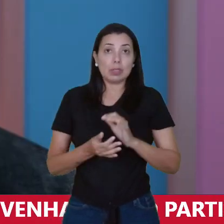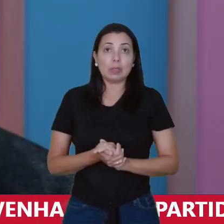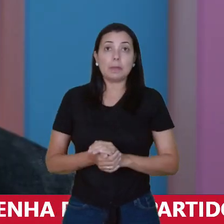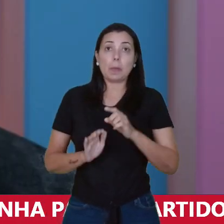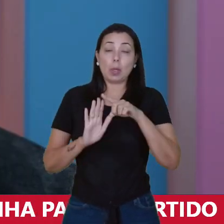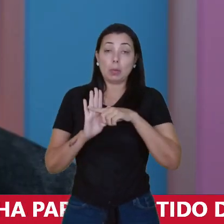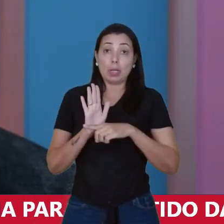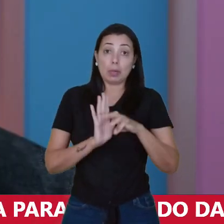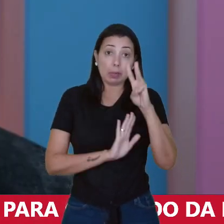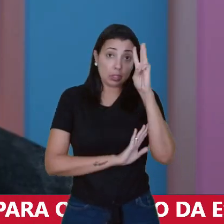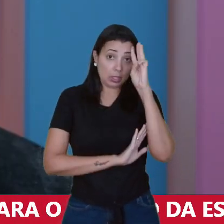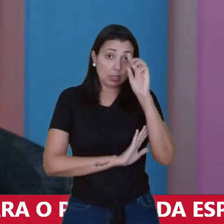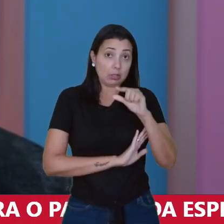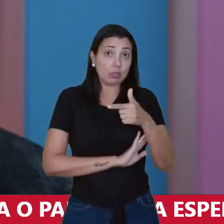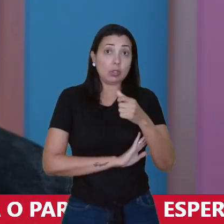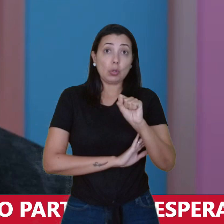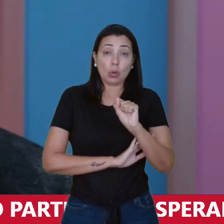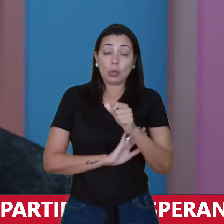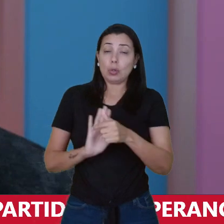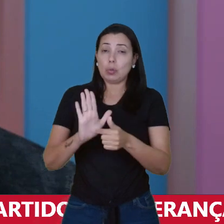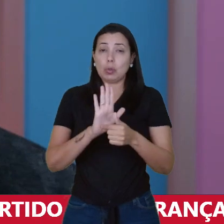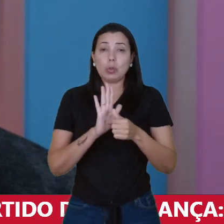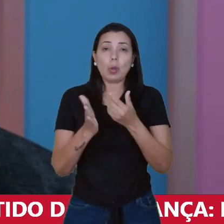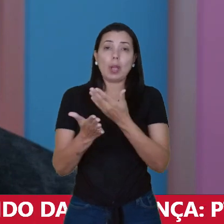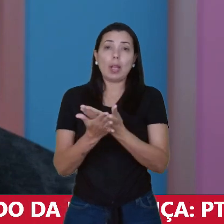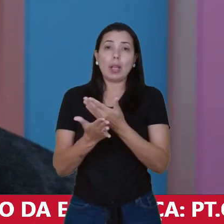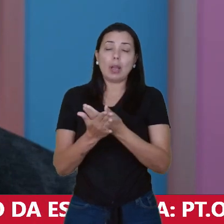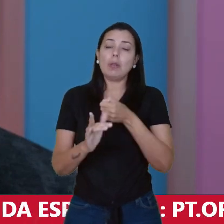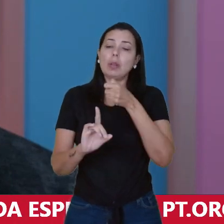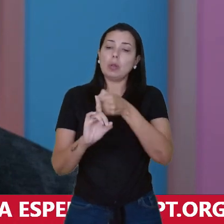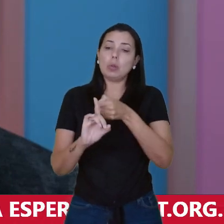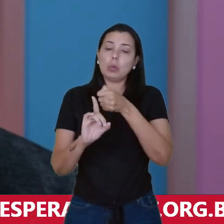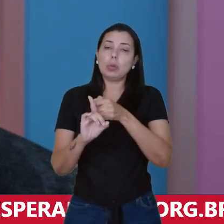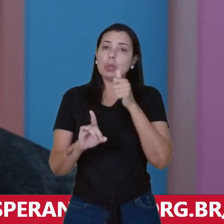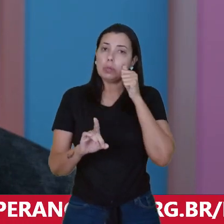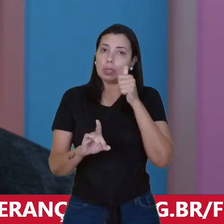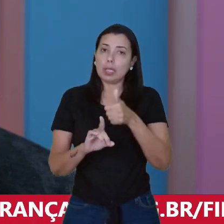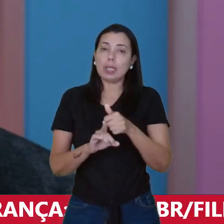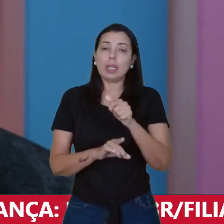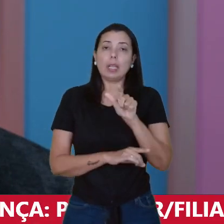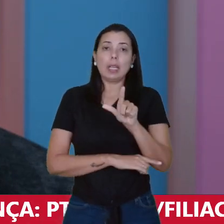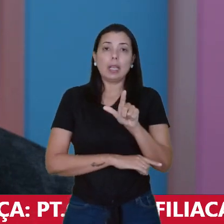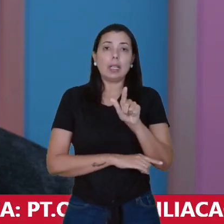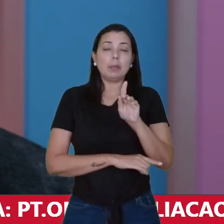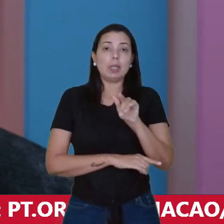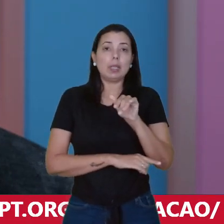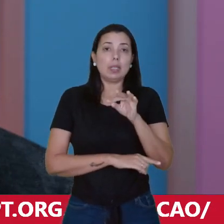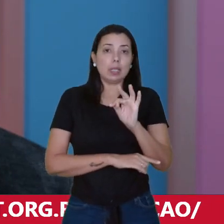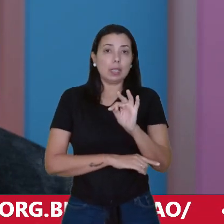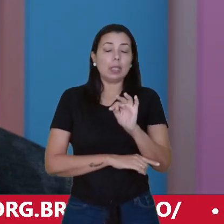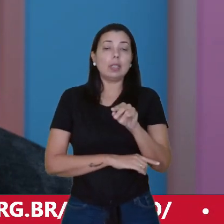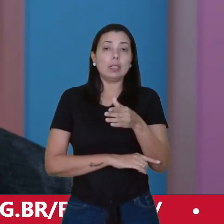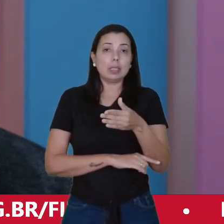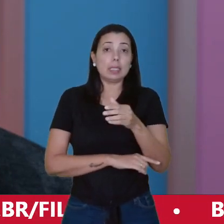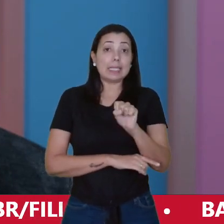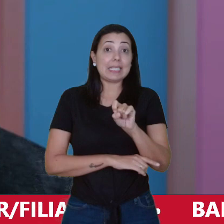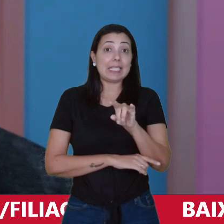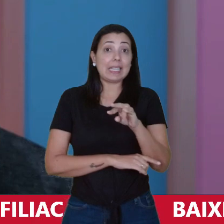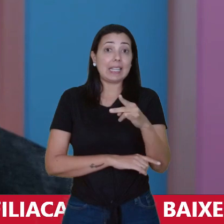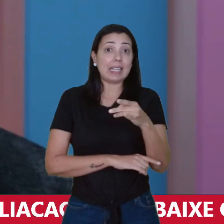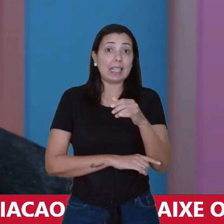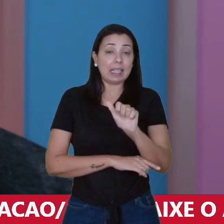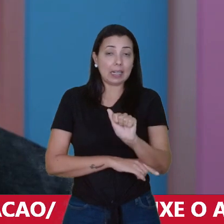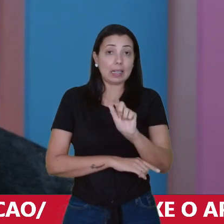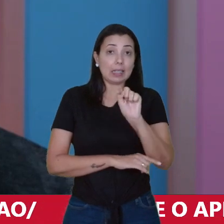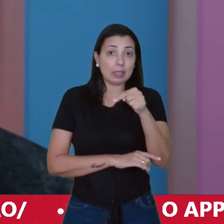programa de terça-feira, dia 28, exibimos a aula A Luta das Mulheres LGBTs com a presidenta da ABGLT, Simi Larra.